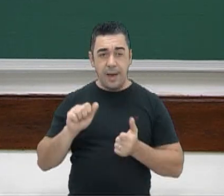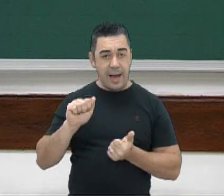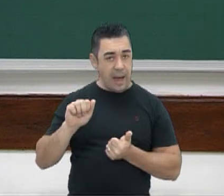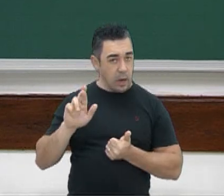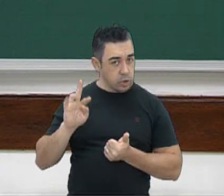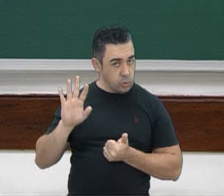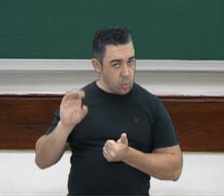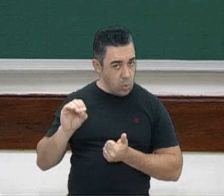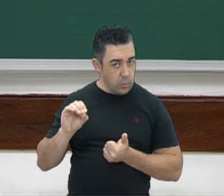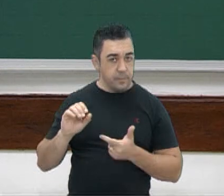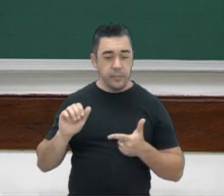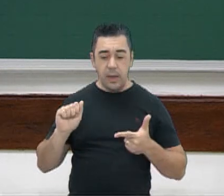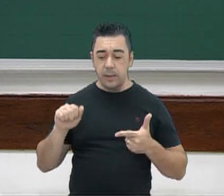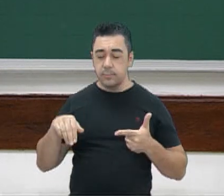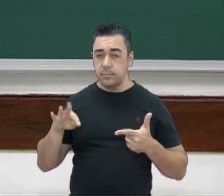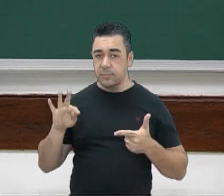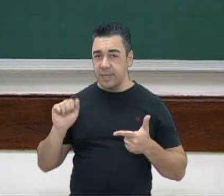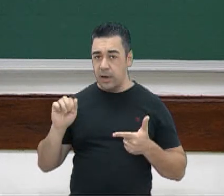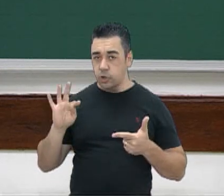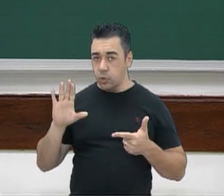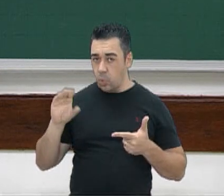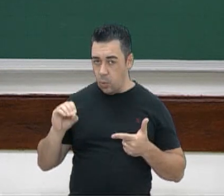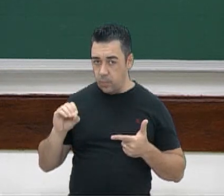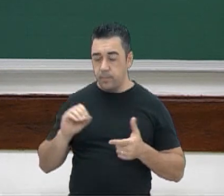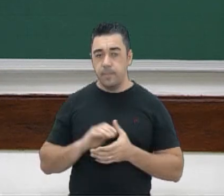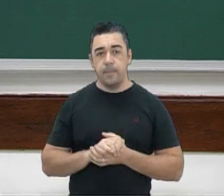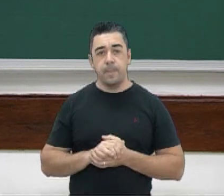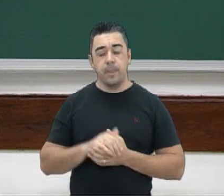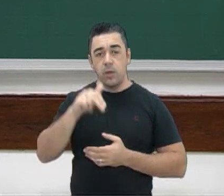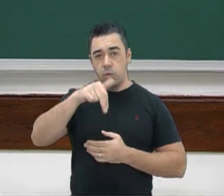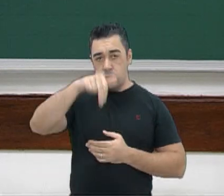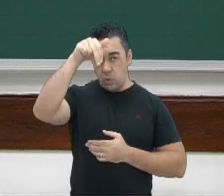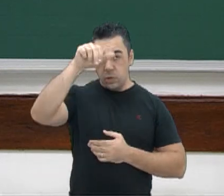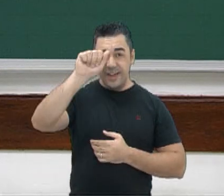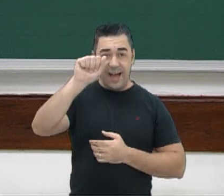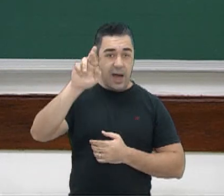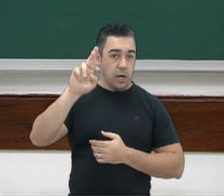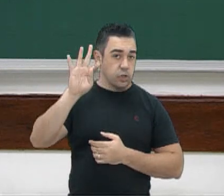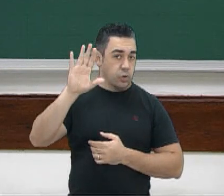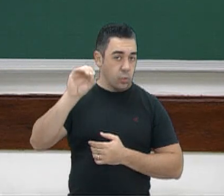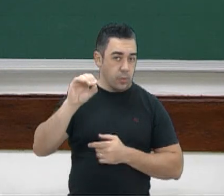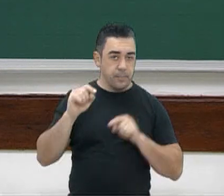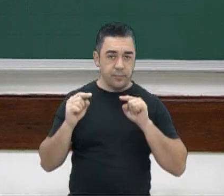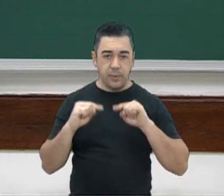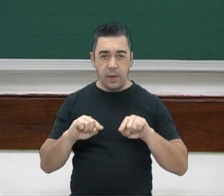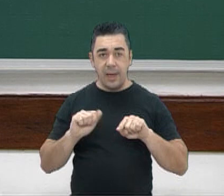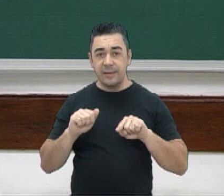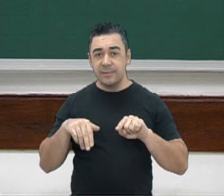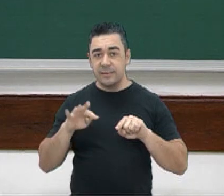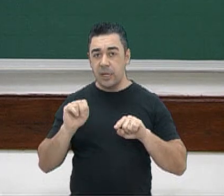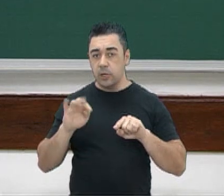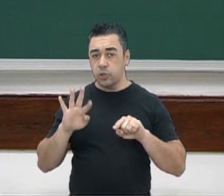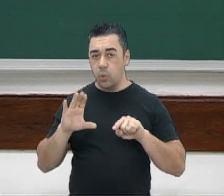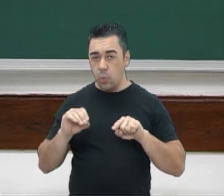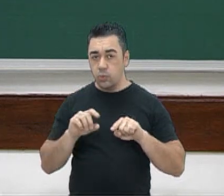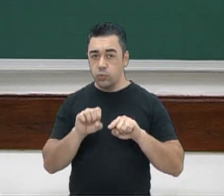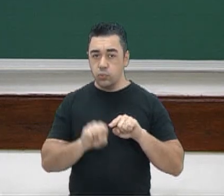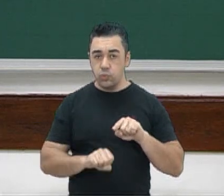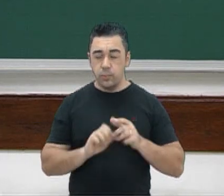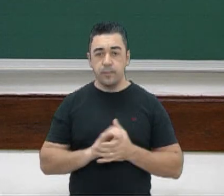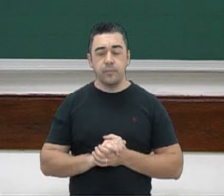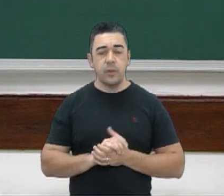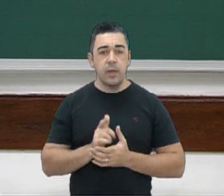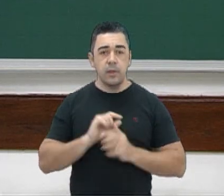antártico, sendo o círculo polar ártico no hemisfério norte e o círculo polar antártico no hemisfério sul, trópicos de